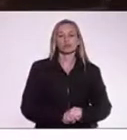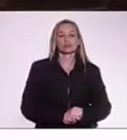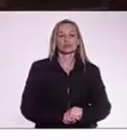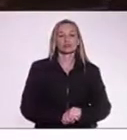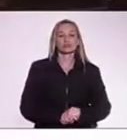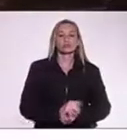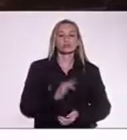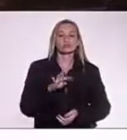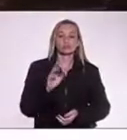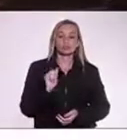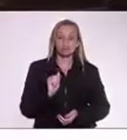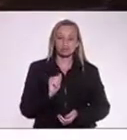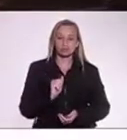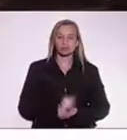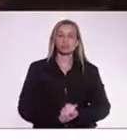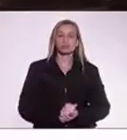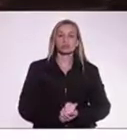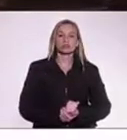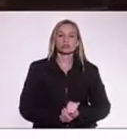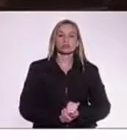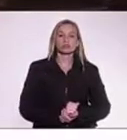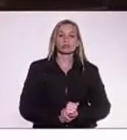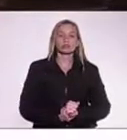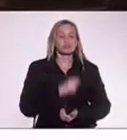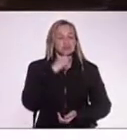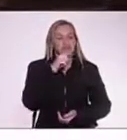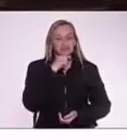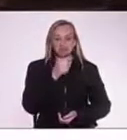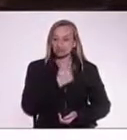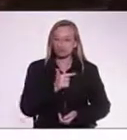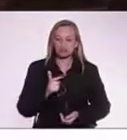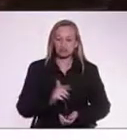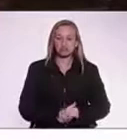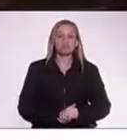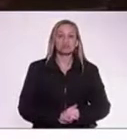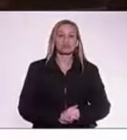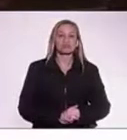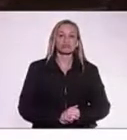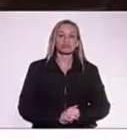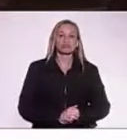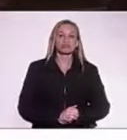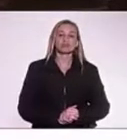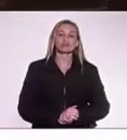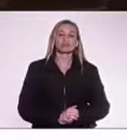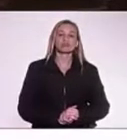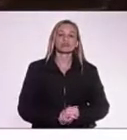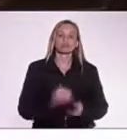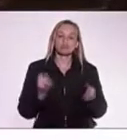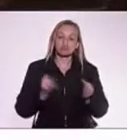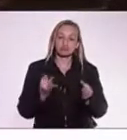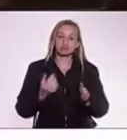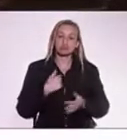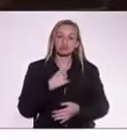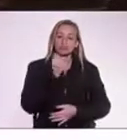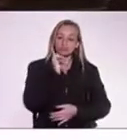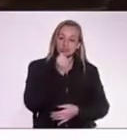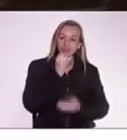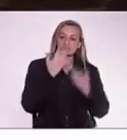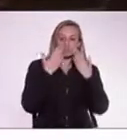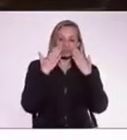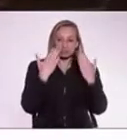muito técnica e, sem dúvida nenhuma, com muita sobriedade, eu, como relator,